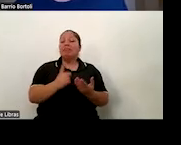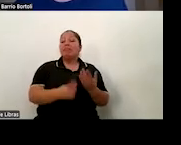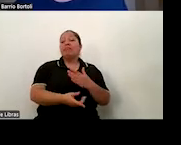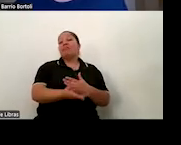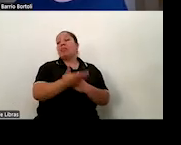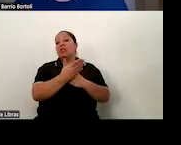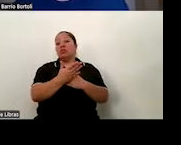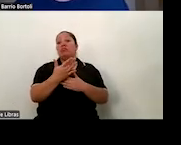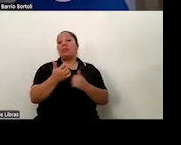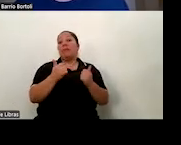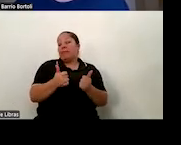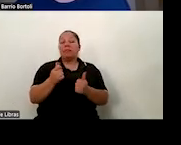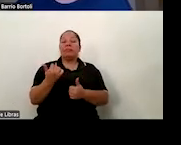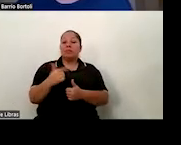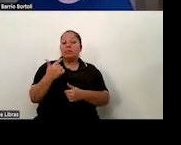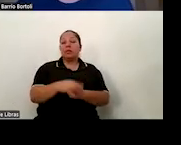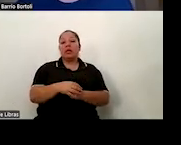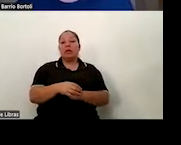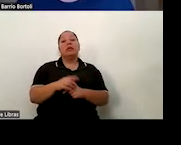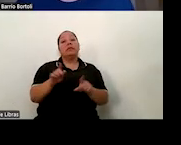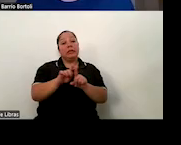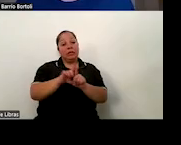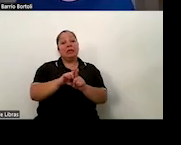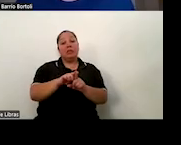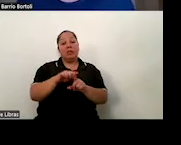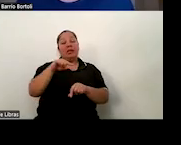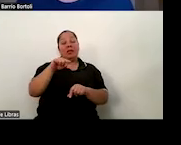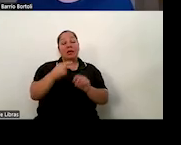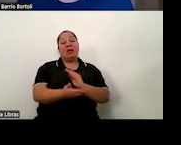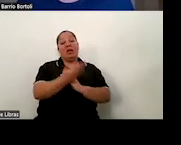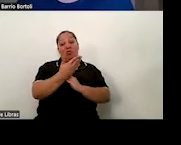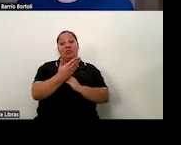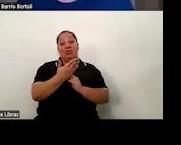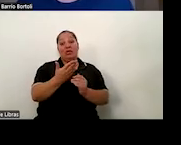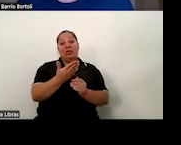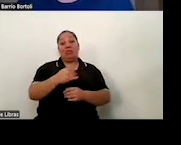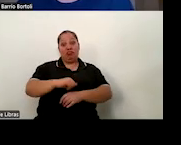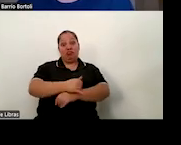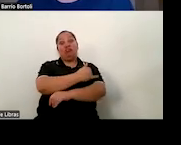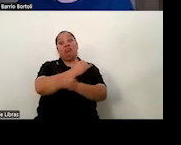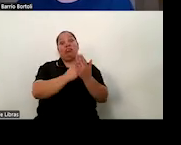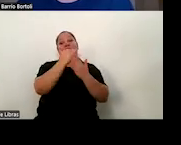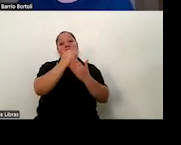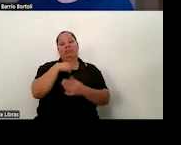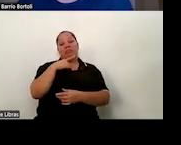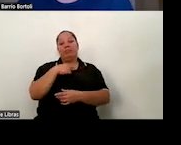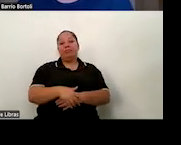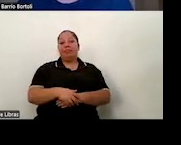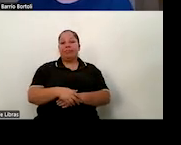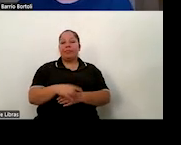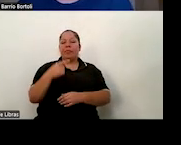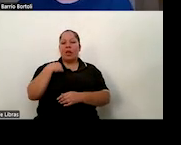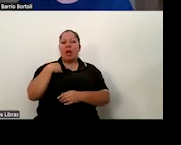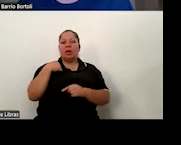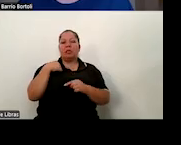quantidade calórica alta, né? Então, essa pirâmide alimentar aqui que a gente vê à esquerda é a